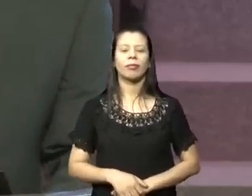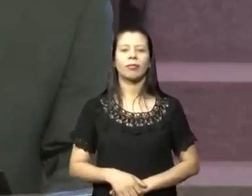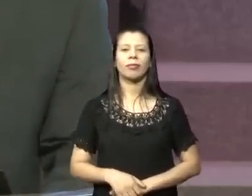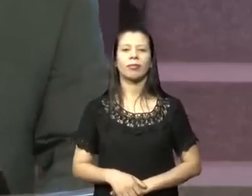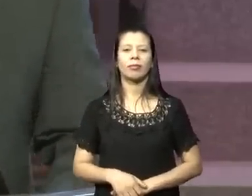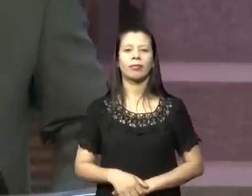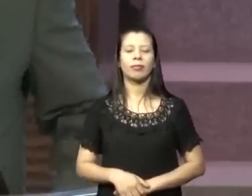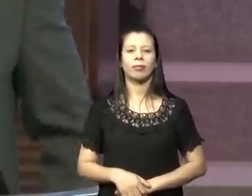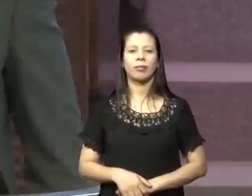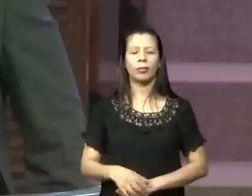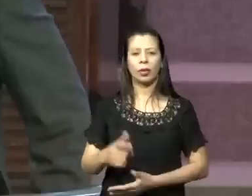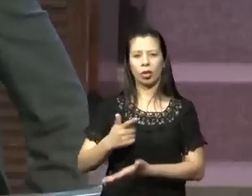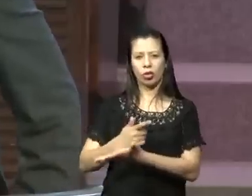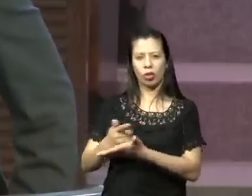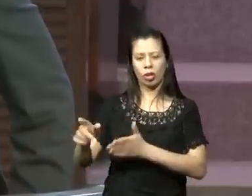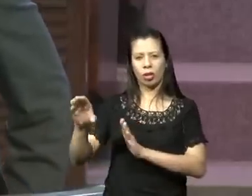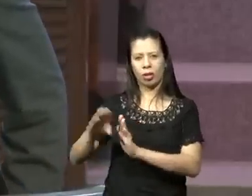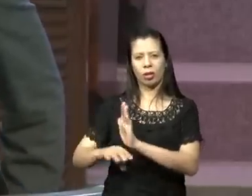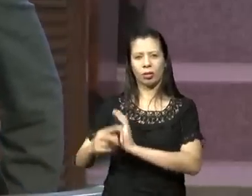verso